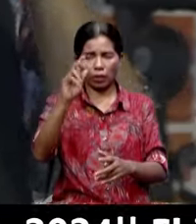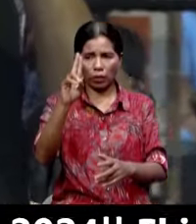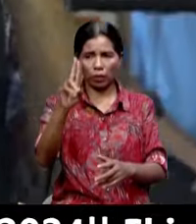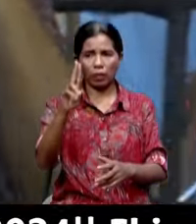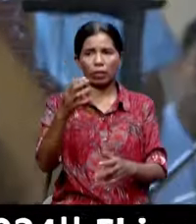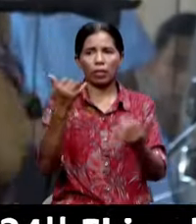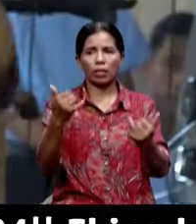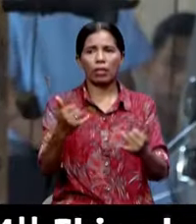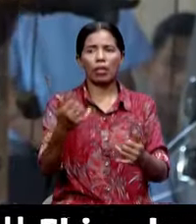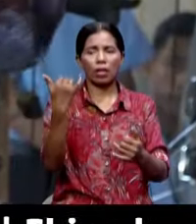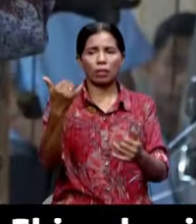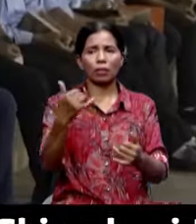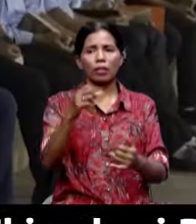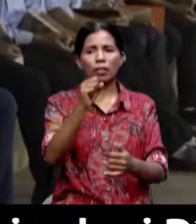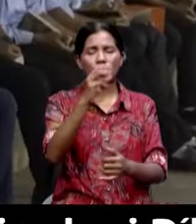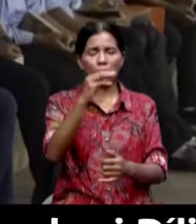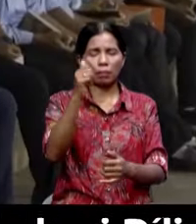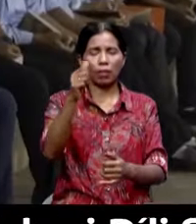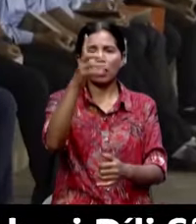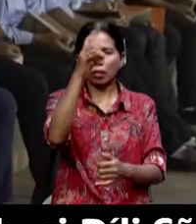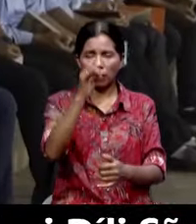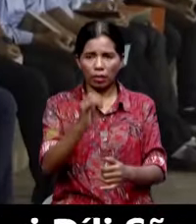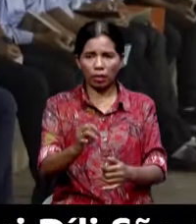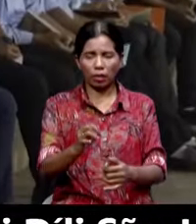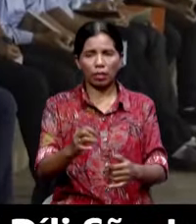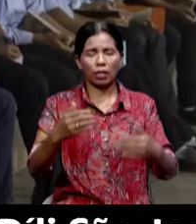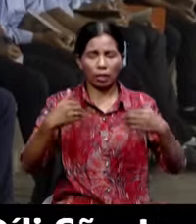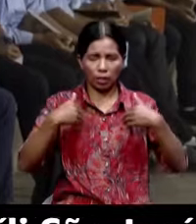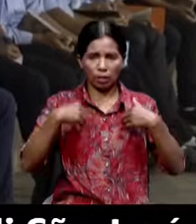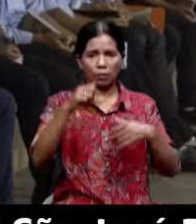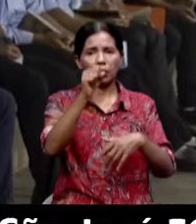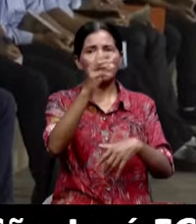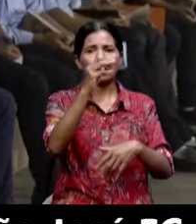agora essa mar é o erro, e a memória é essa mar.